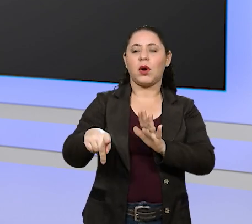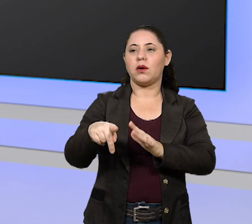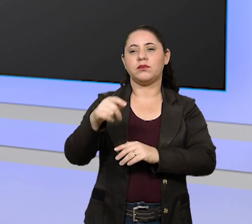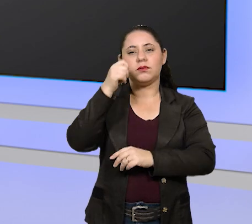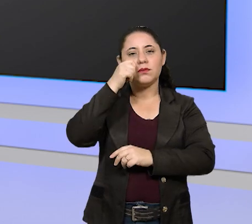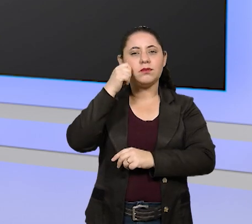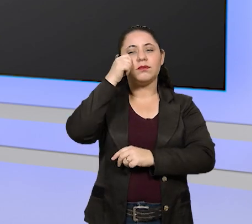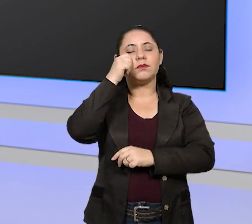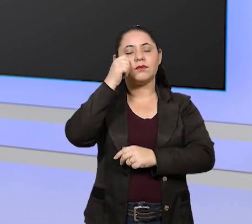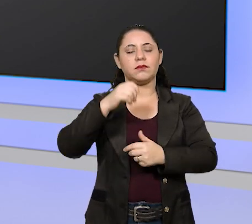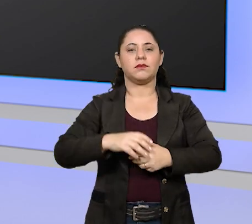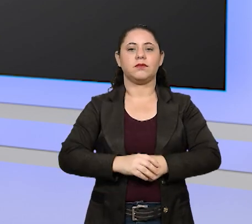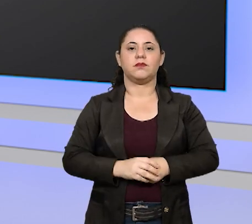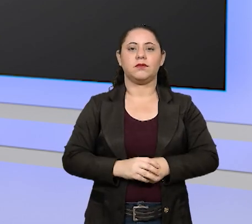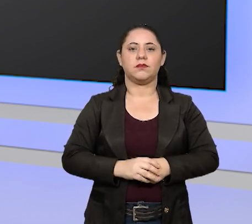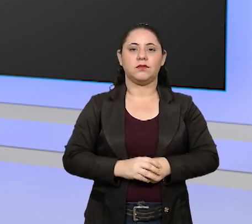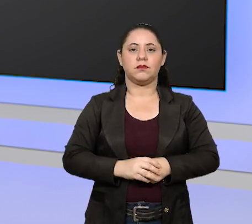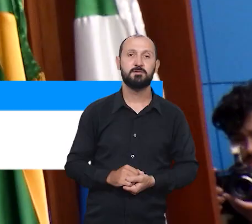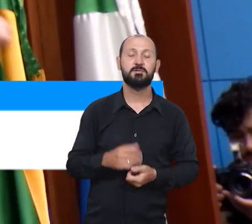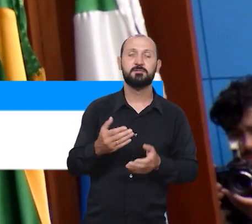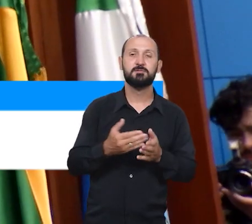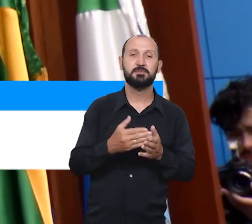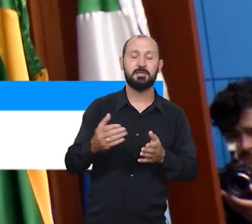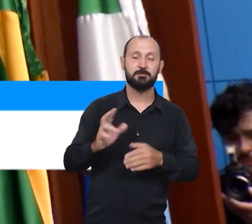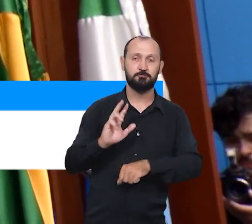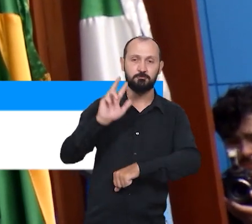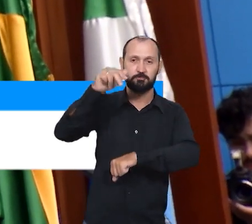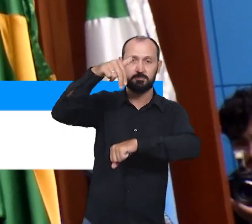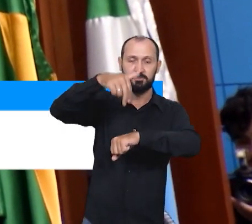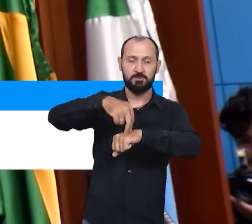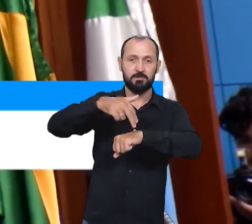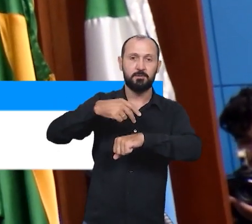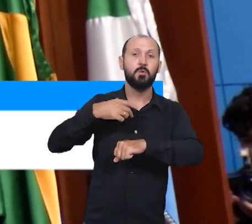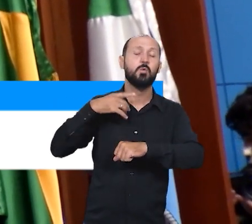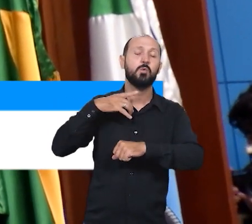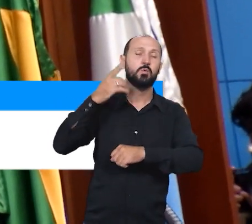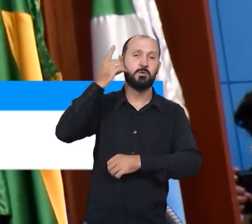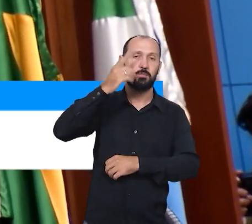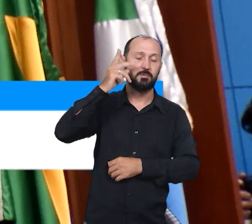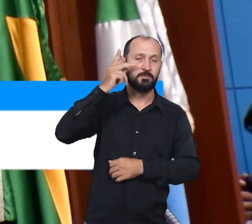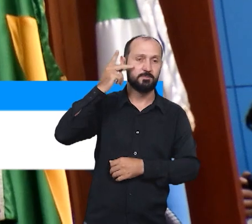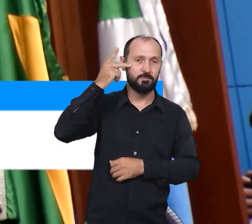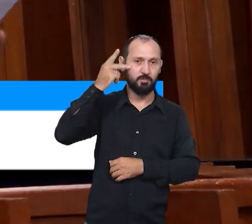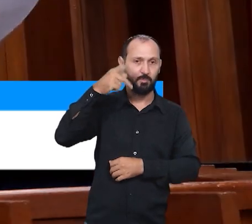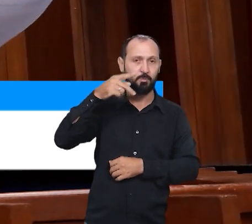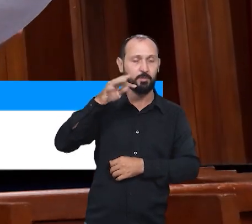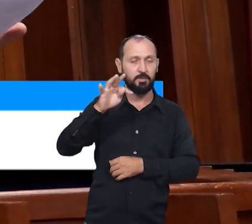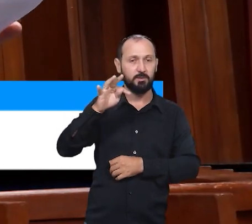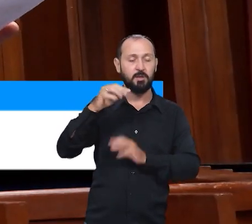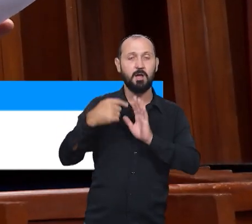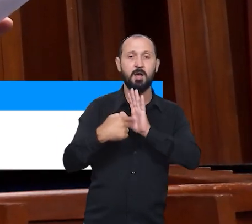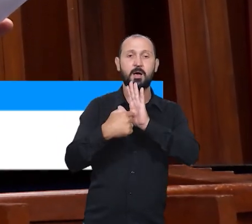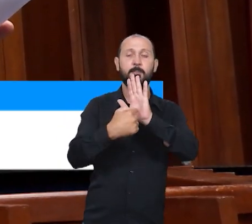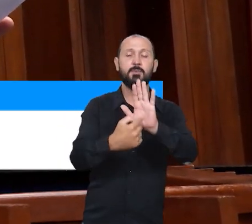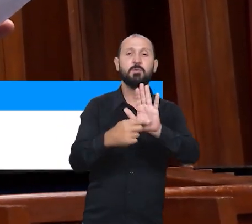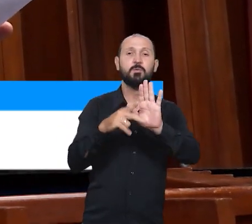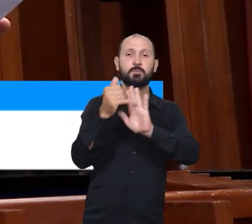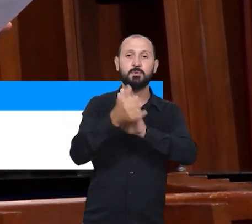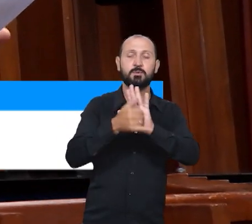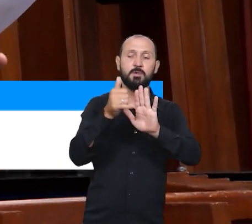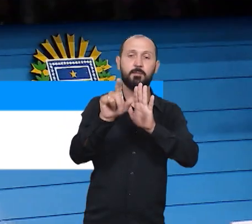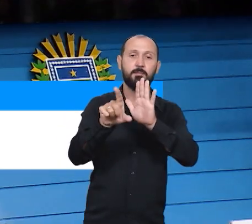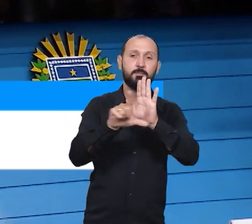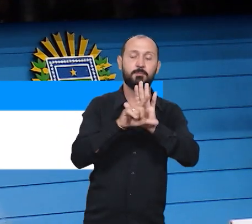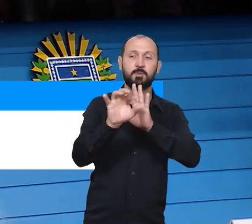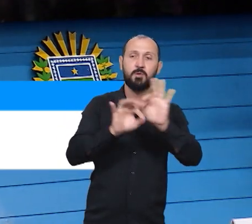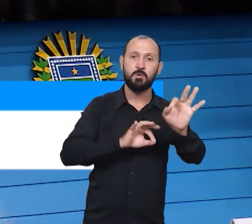das bandeiras do saudoso parlamentar. Durante o discurso na tribuna, o deputado Pedro Kemp, do PT, apresentou o último projeto de